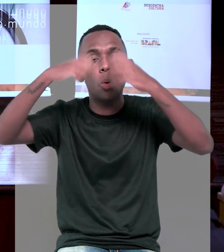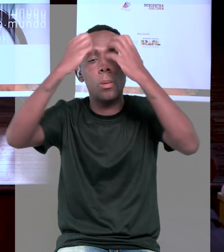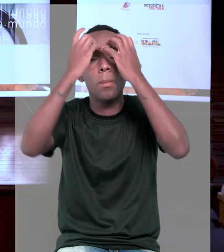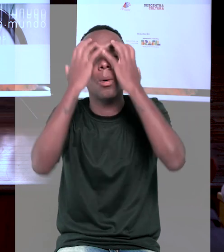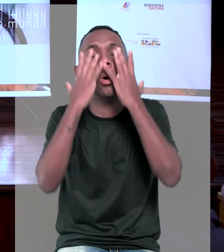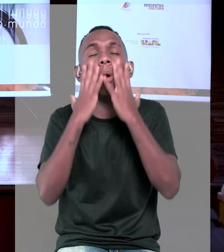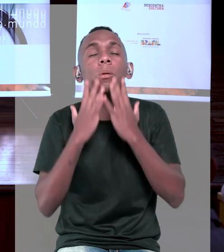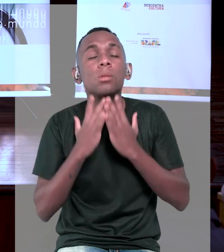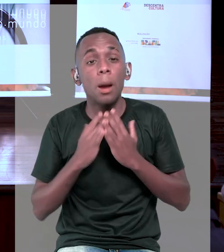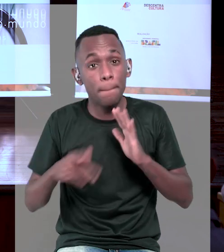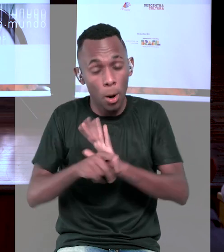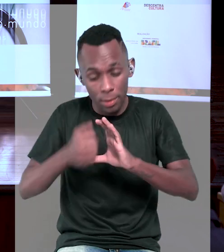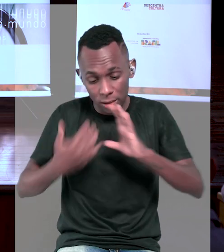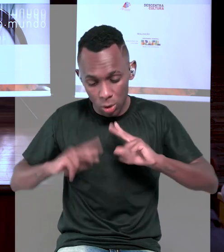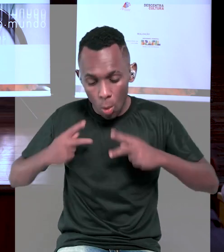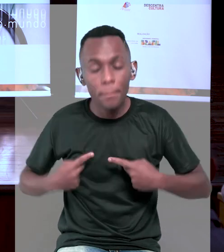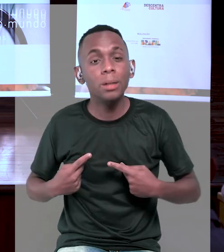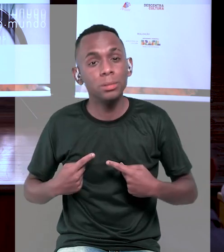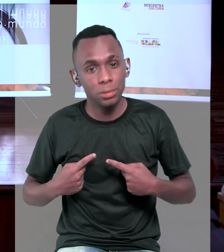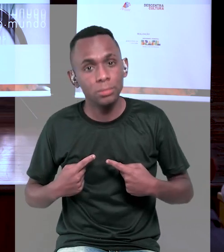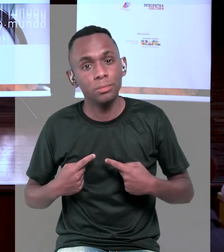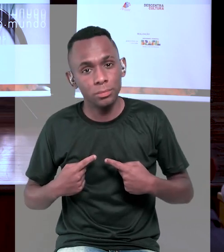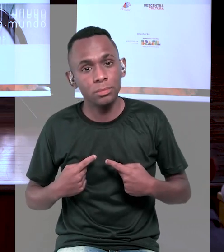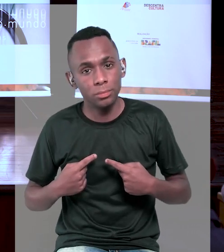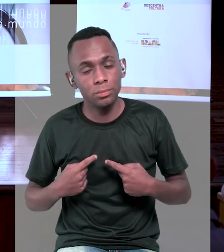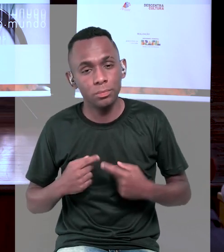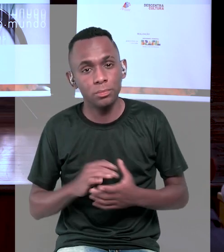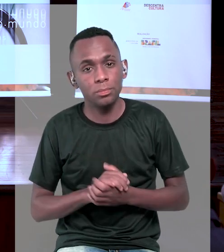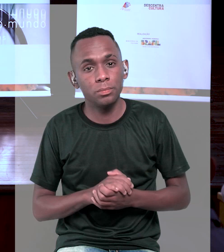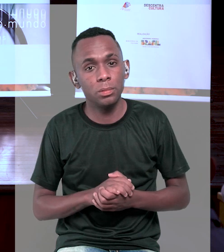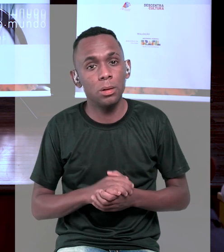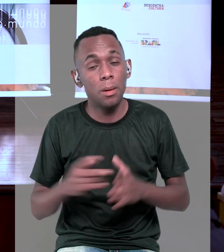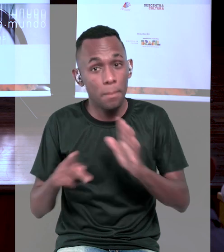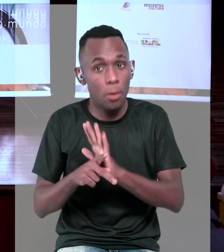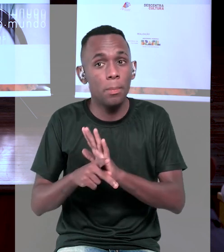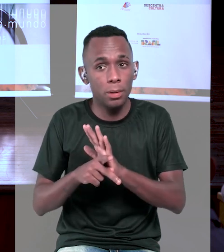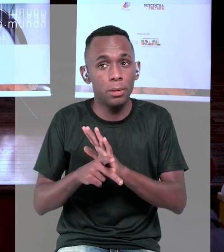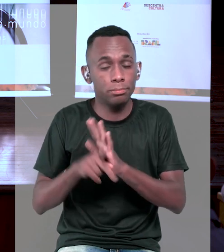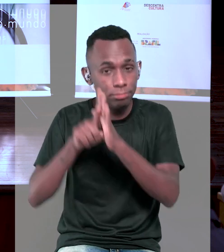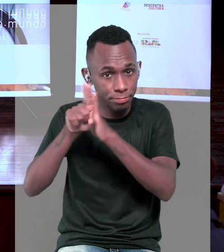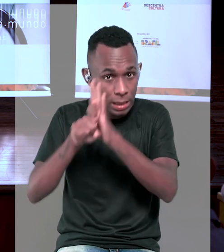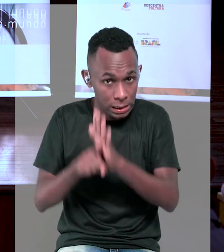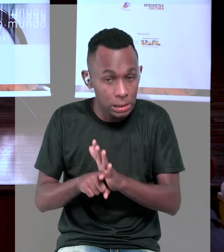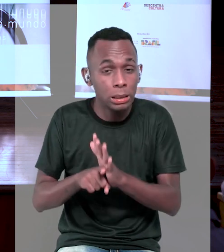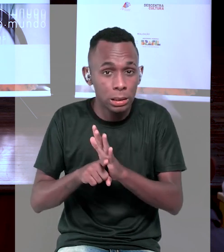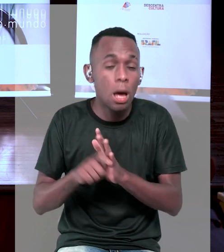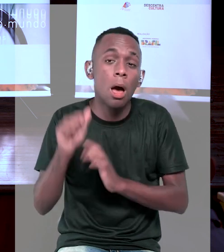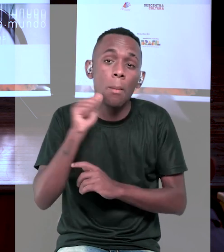Essa imagem não é casual. Em Fahrenheit 451, de Ray Bradbury, a personagem